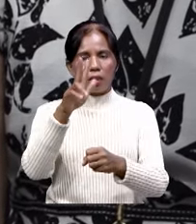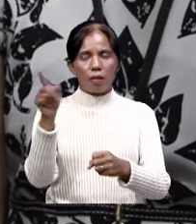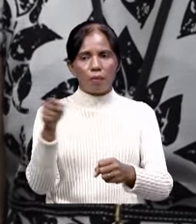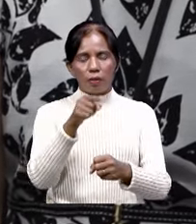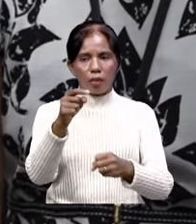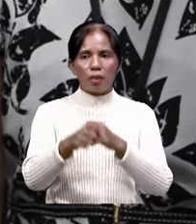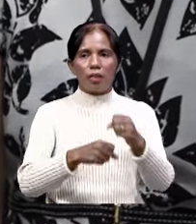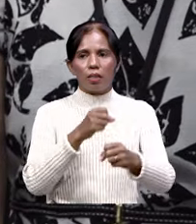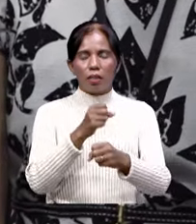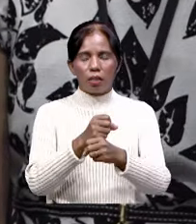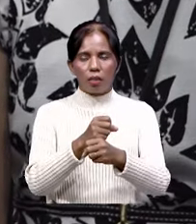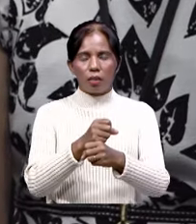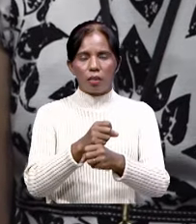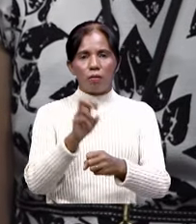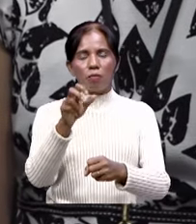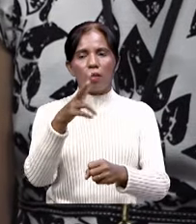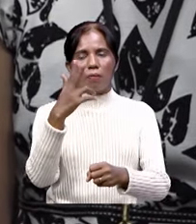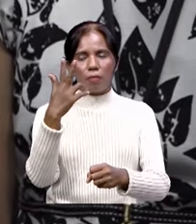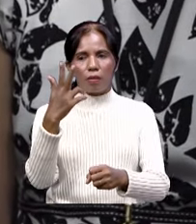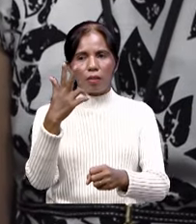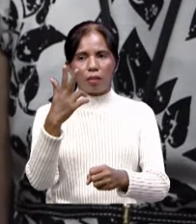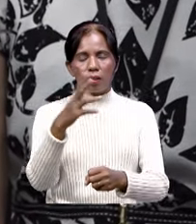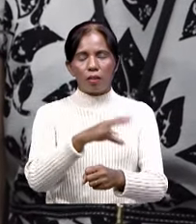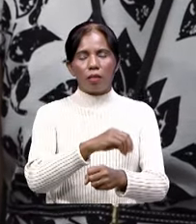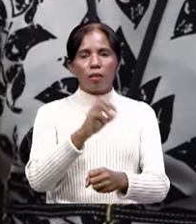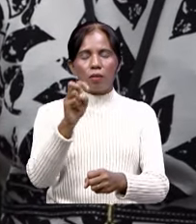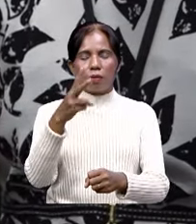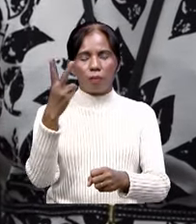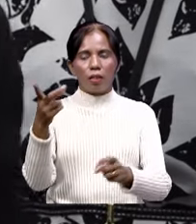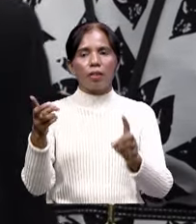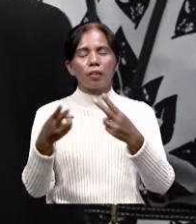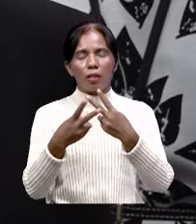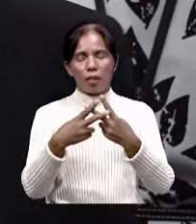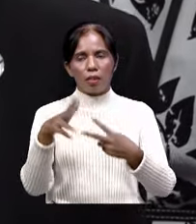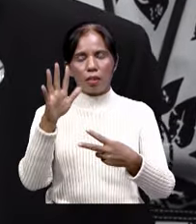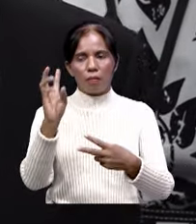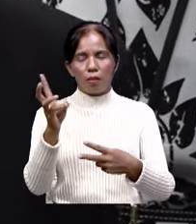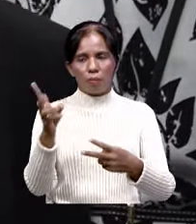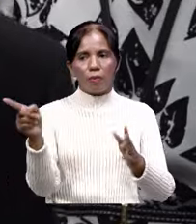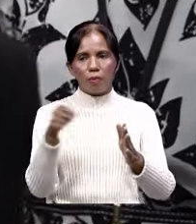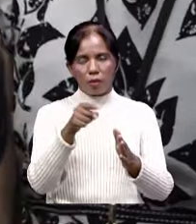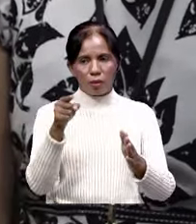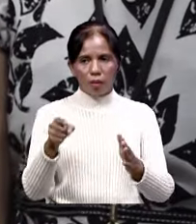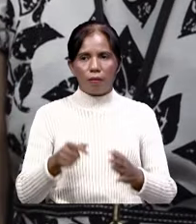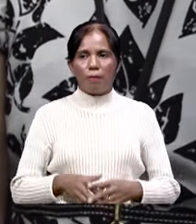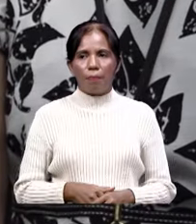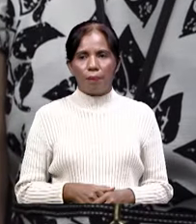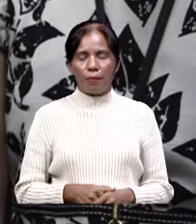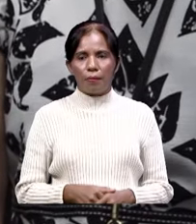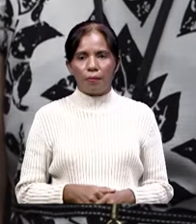hira 12 kale 5 60% la zalai se balo 10% tina ida